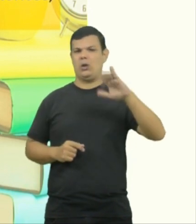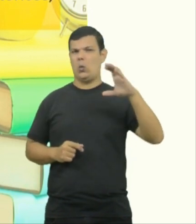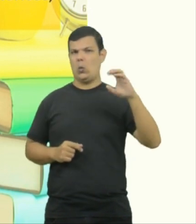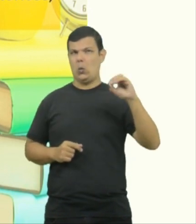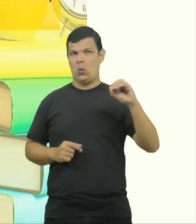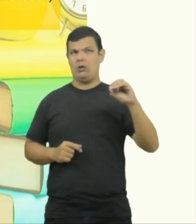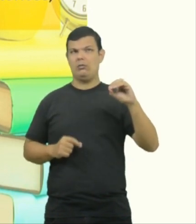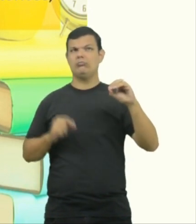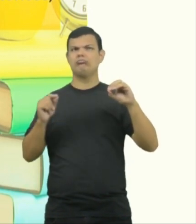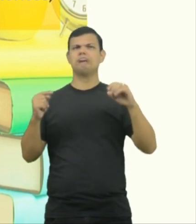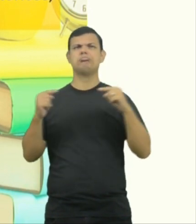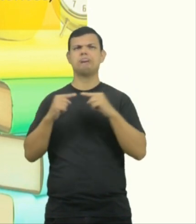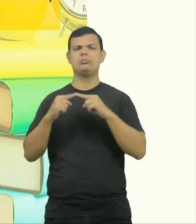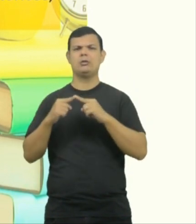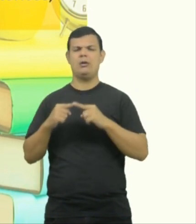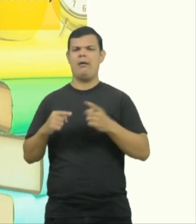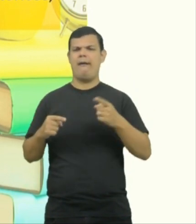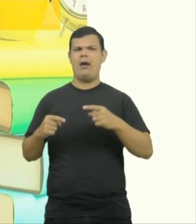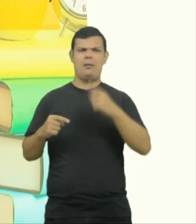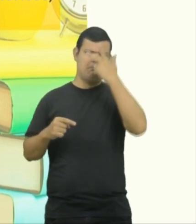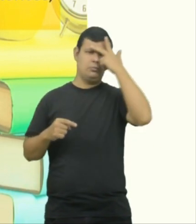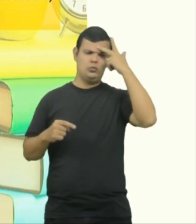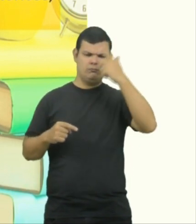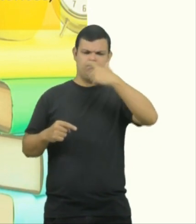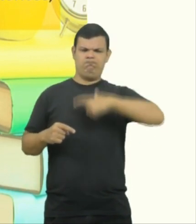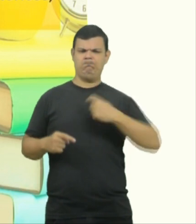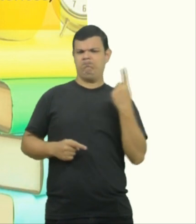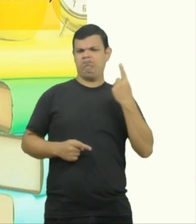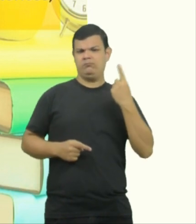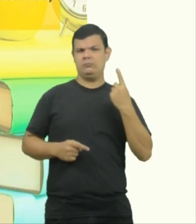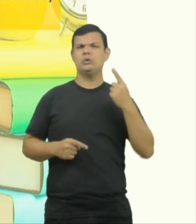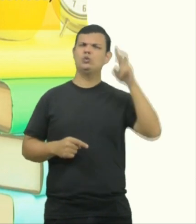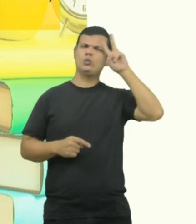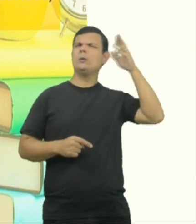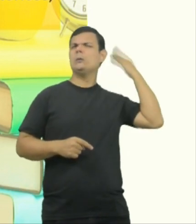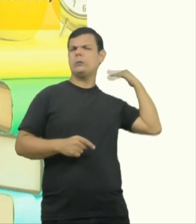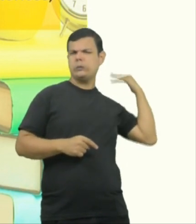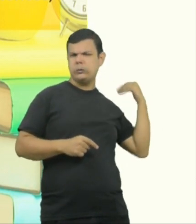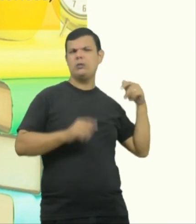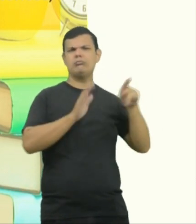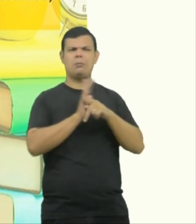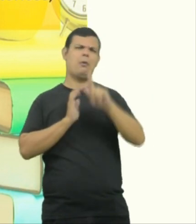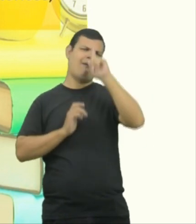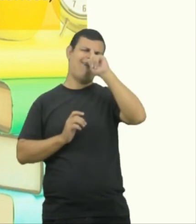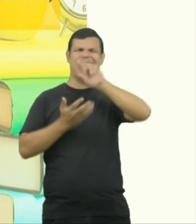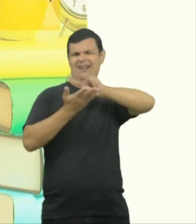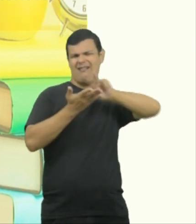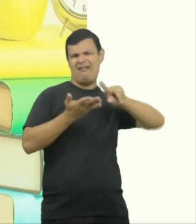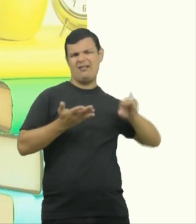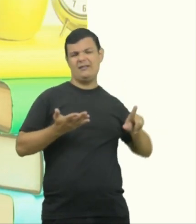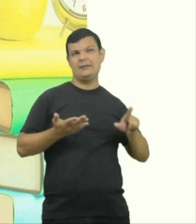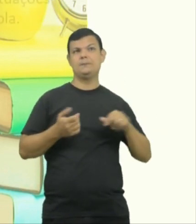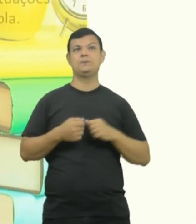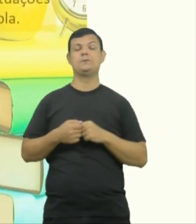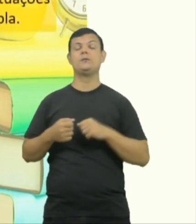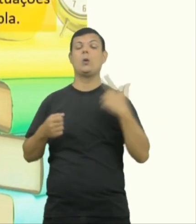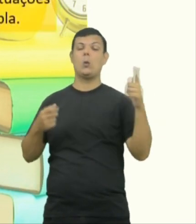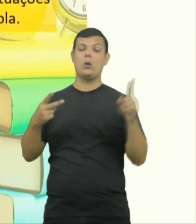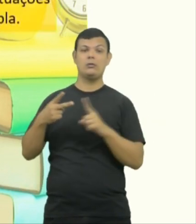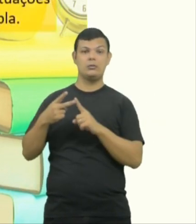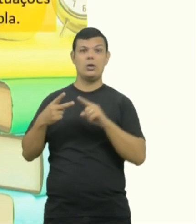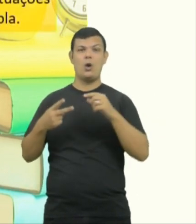um extenso poema narrativo heróico que faz referência a temas históricos, mitológicos e lendários. Um outro subgênero que nós